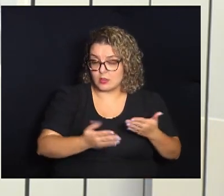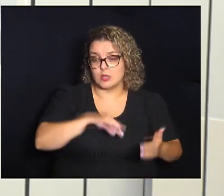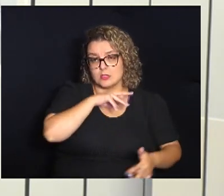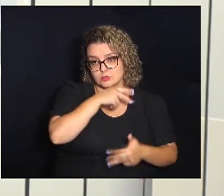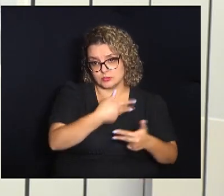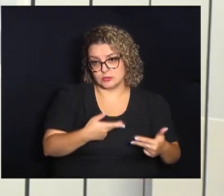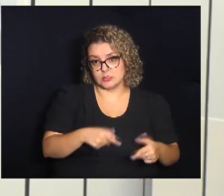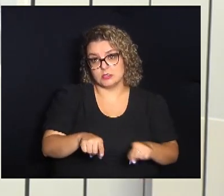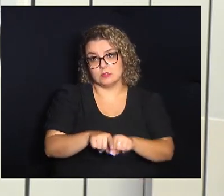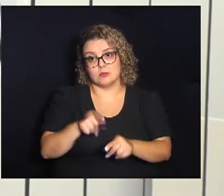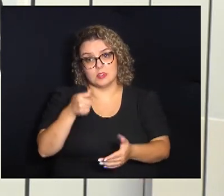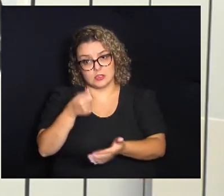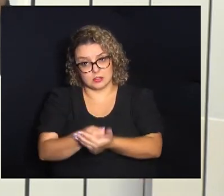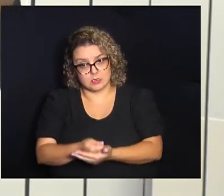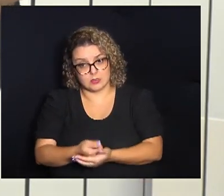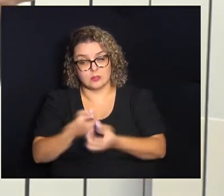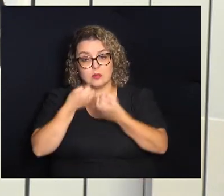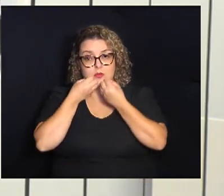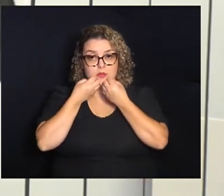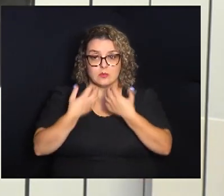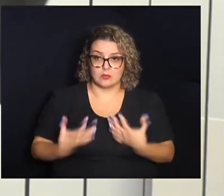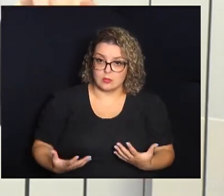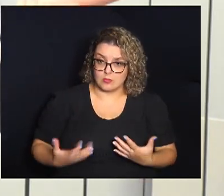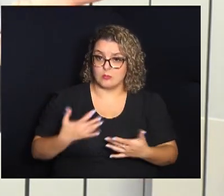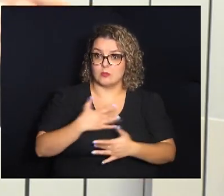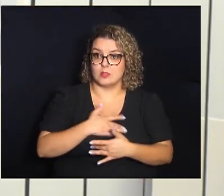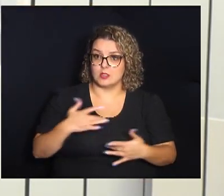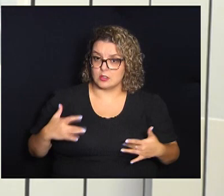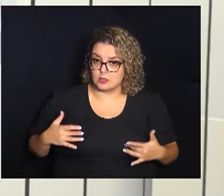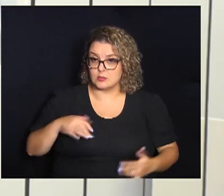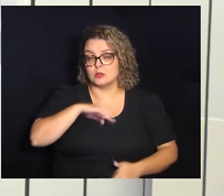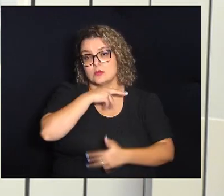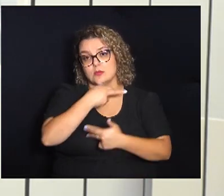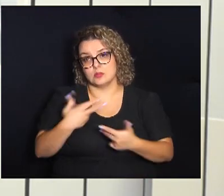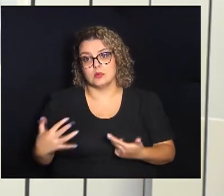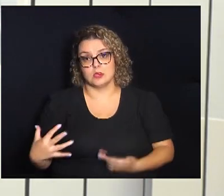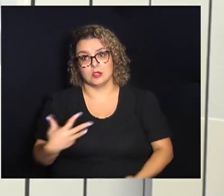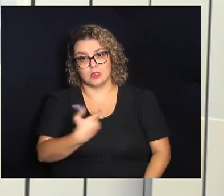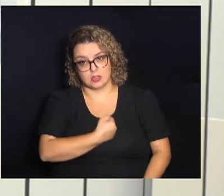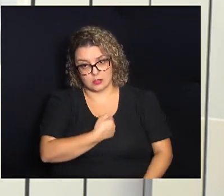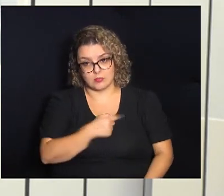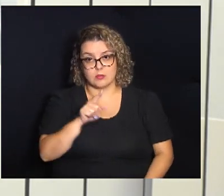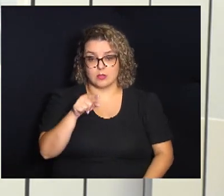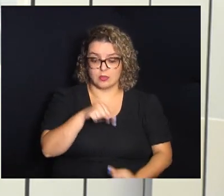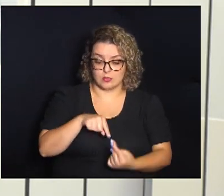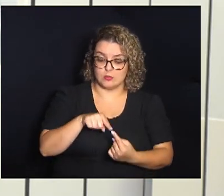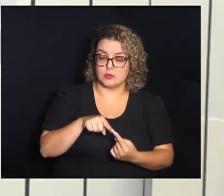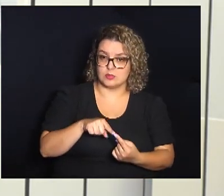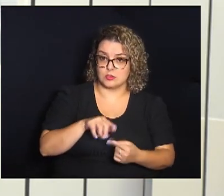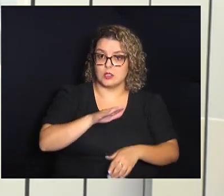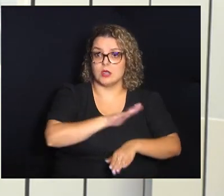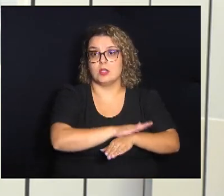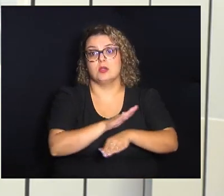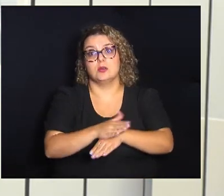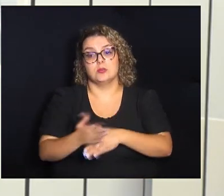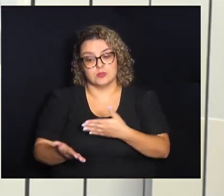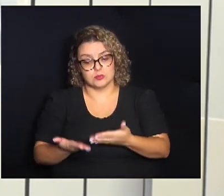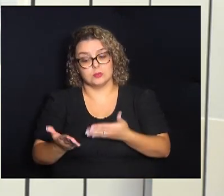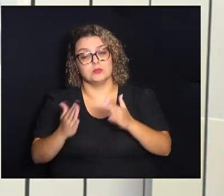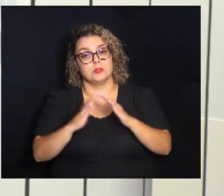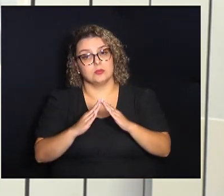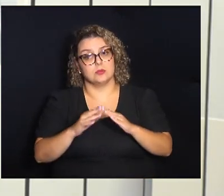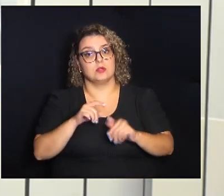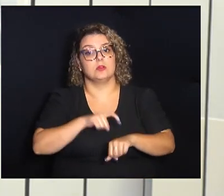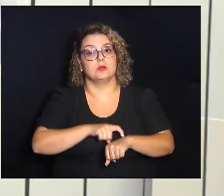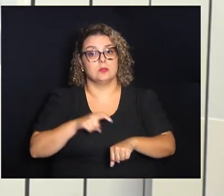de garantir o bem-estar dos bichinhos resgatados, o objetivo é ajudar na manutenção dos lares